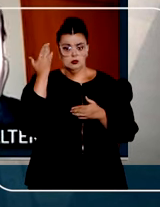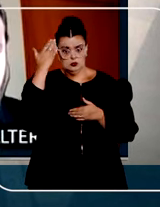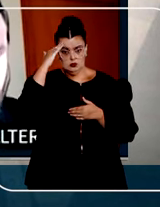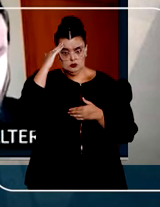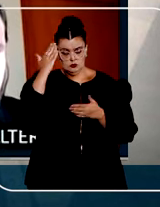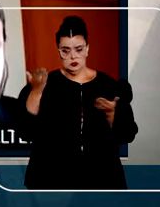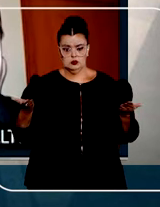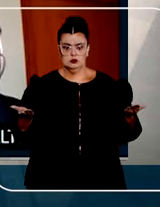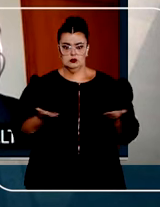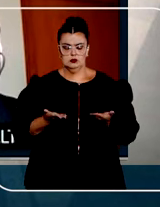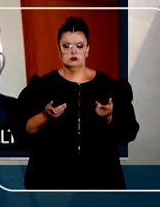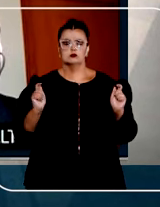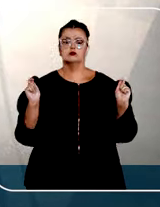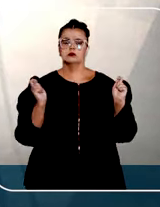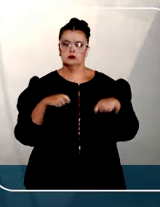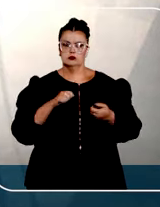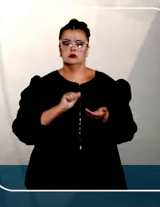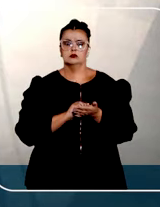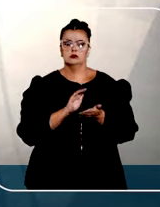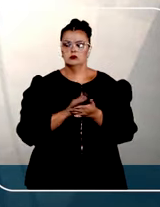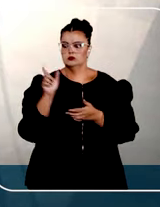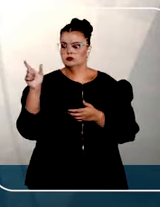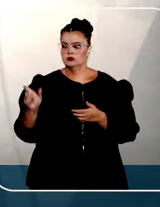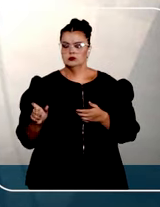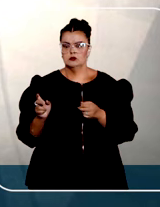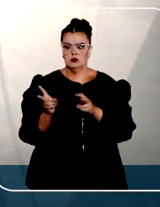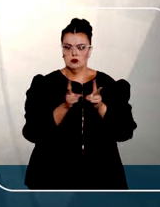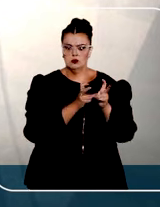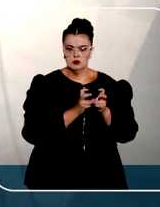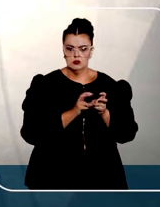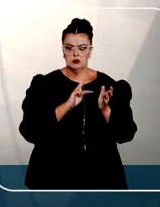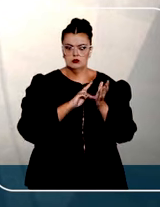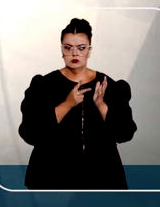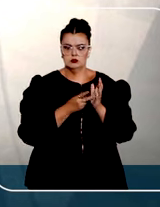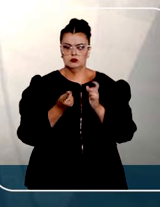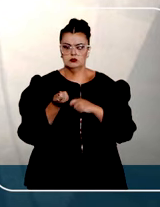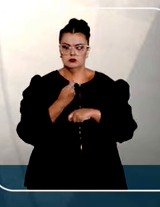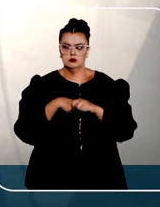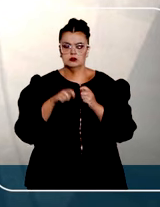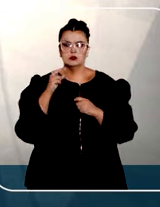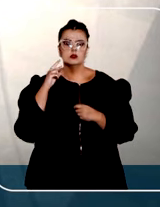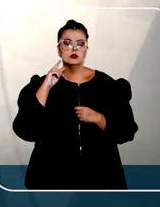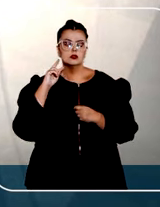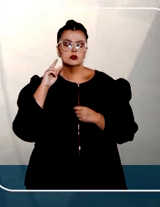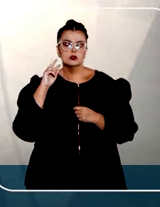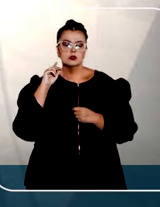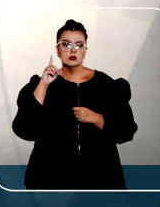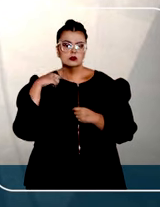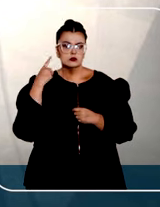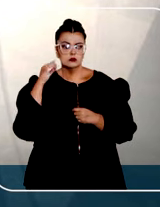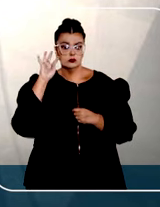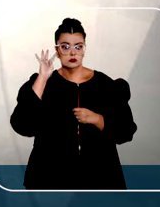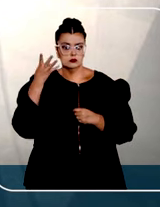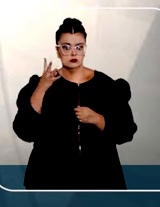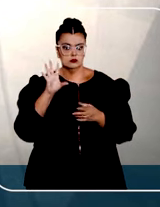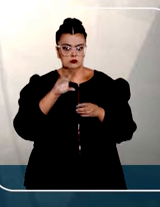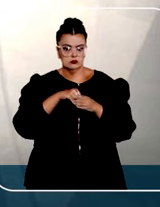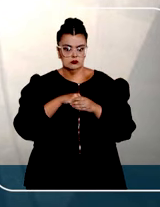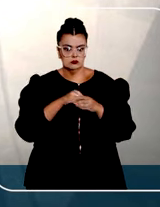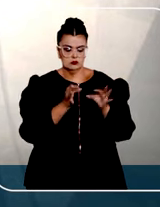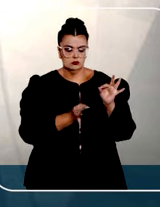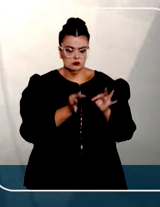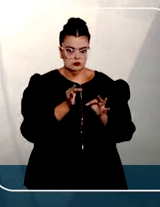é no sentido de que é cabível ação autônoma para cobrança e definição de honorários advocatícios quando a decisão transitada Em